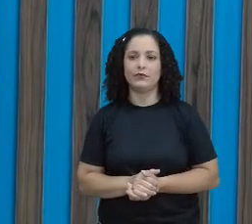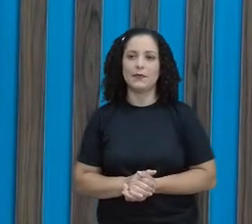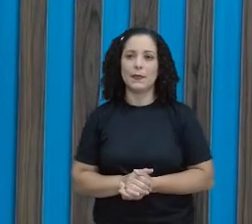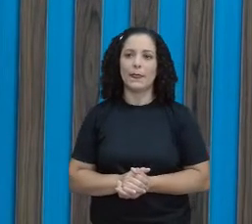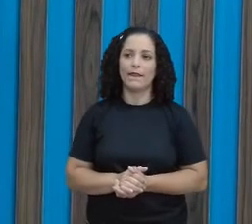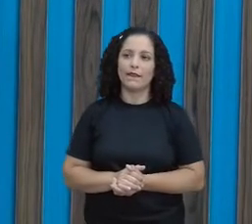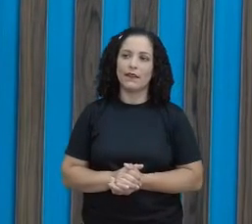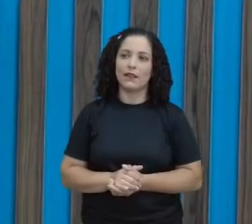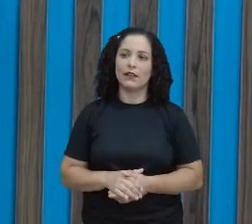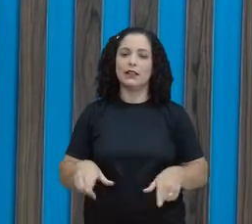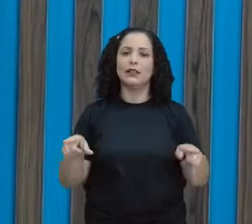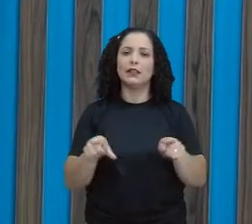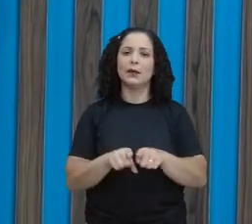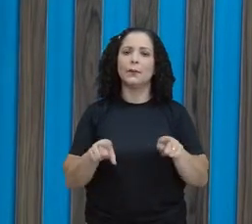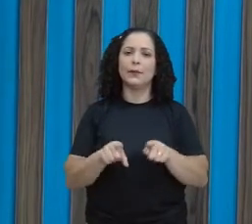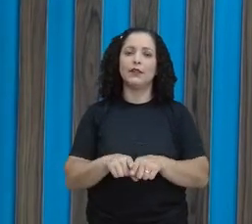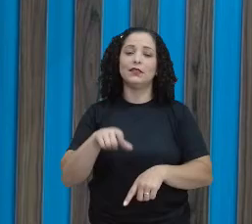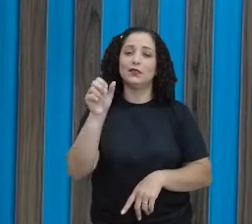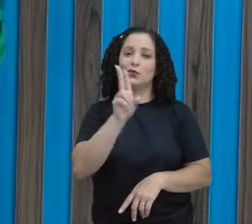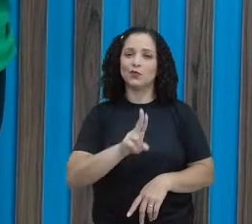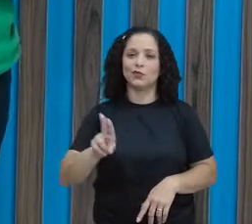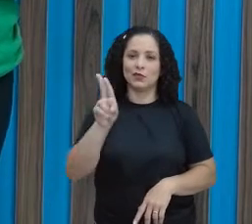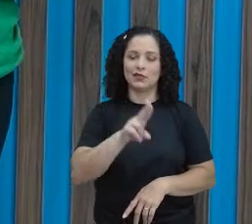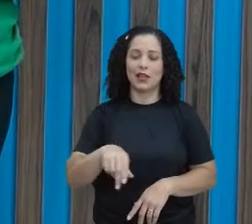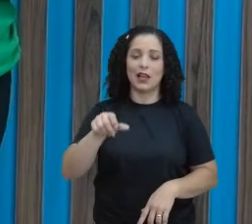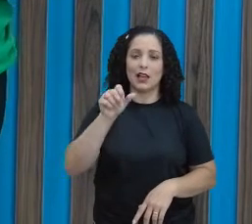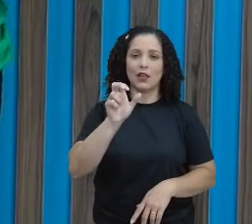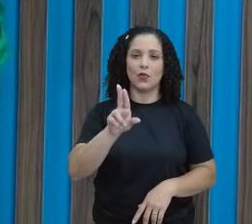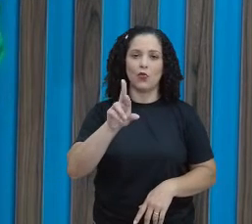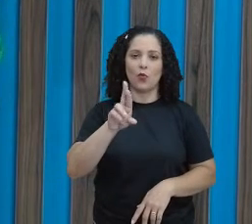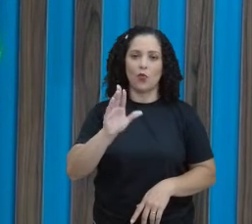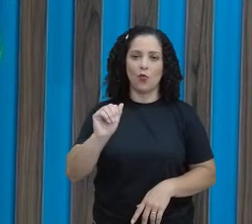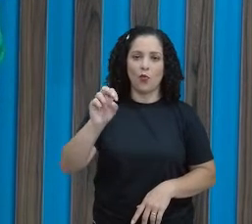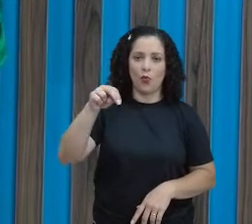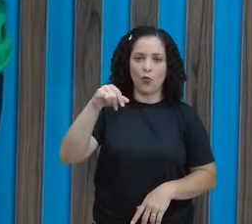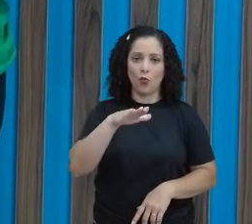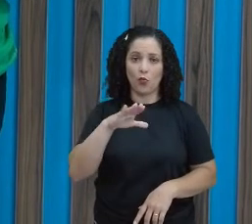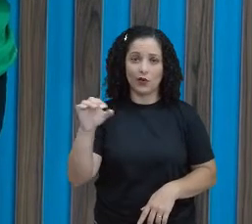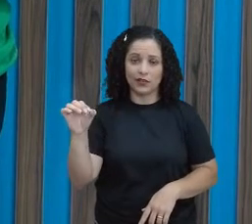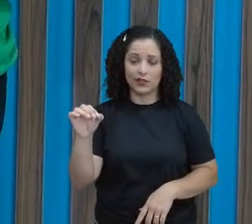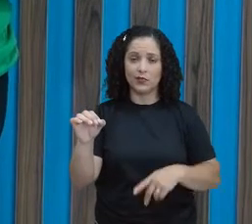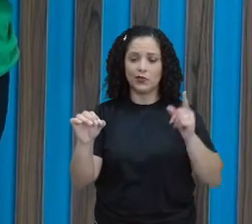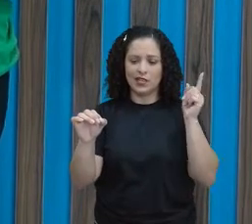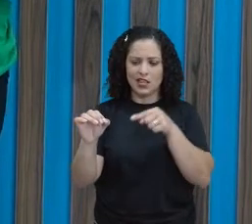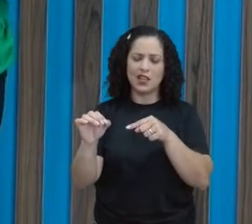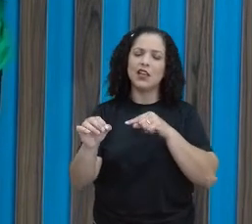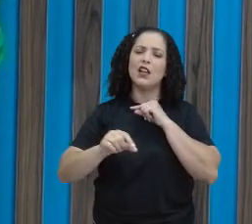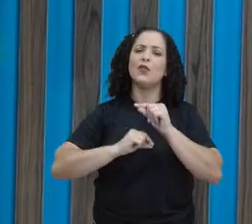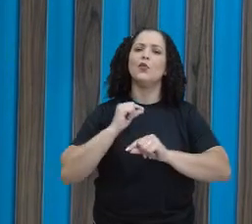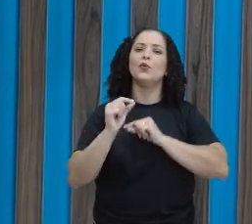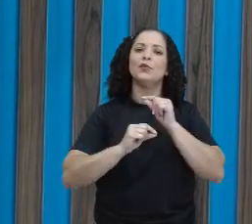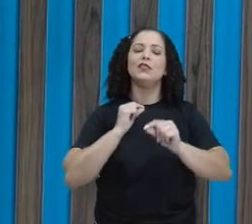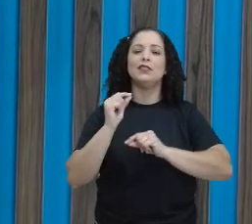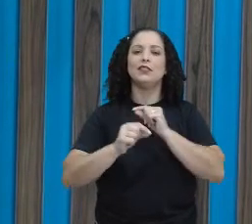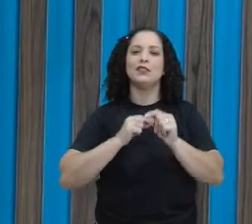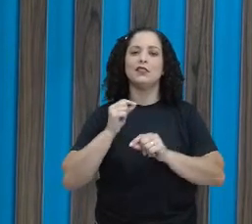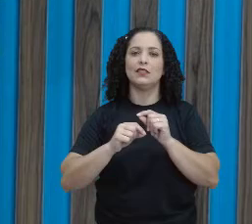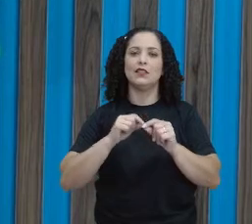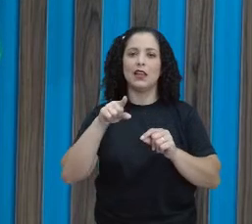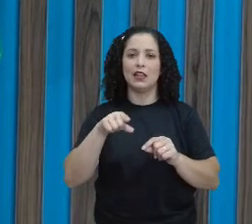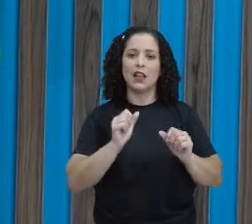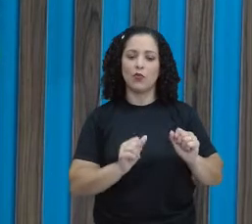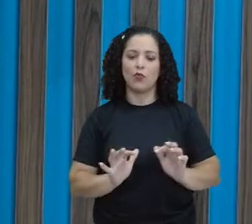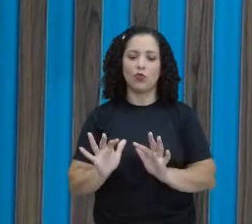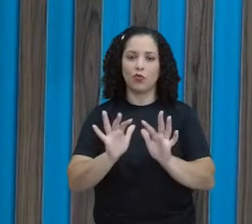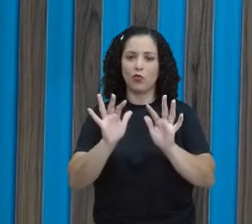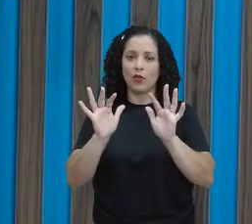a vantagem de se utilizar urânio. Eu falei para vocês no início da aula que o urânio, ele é um